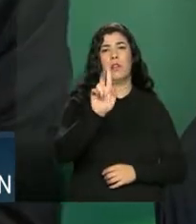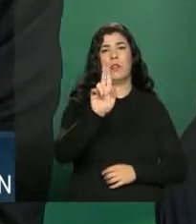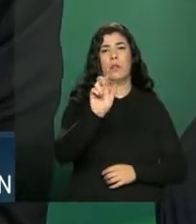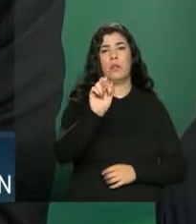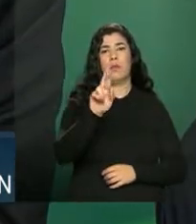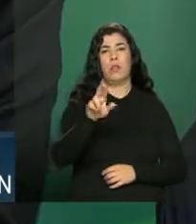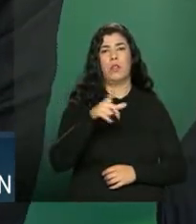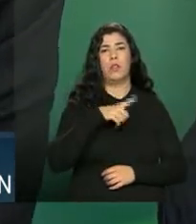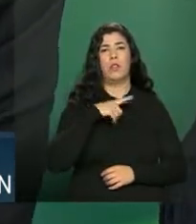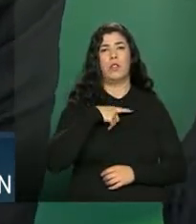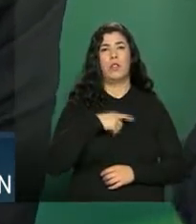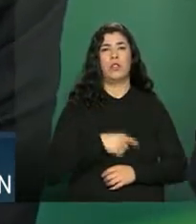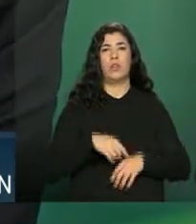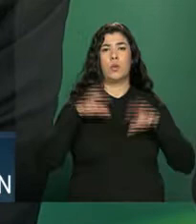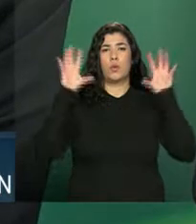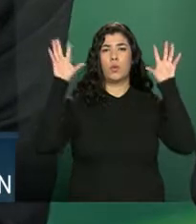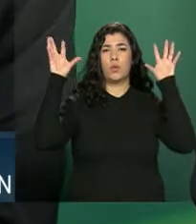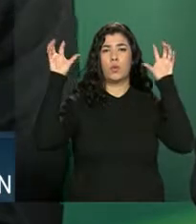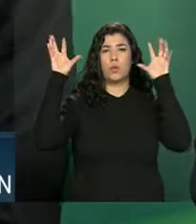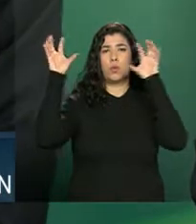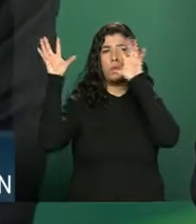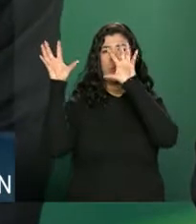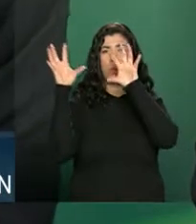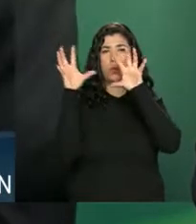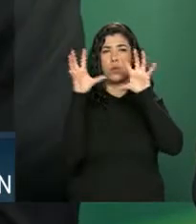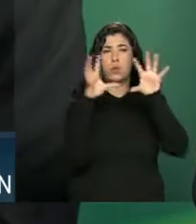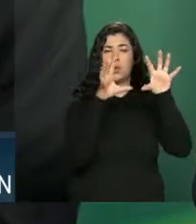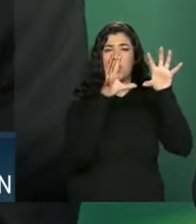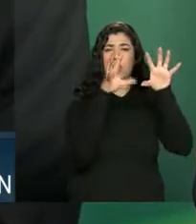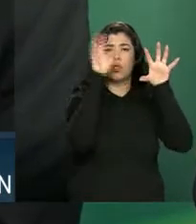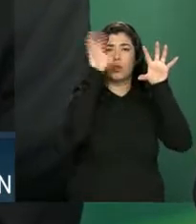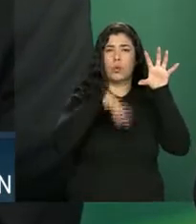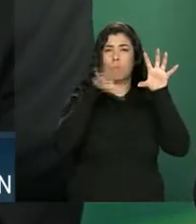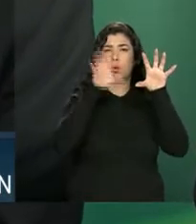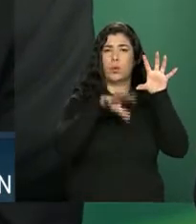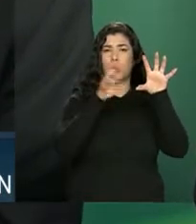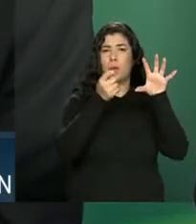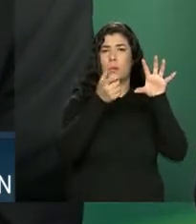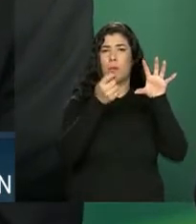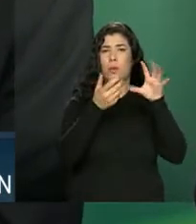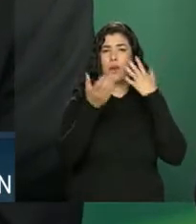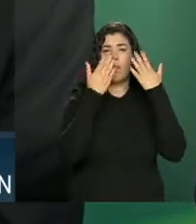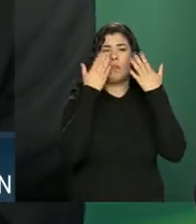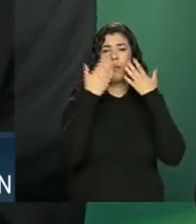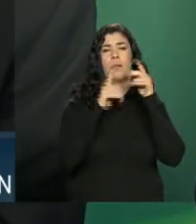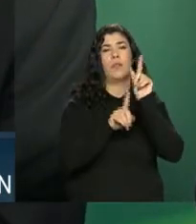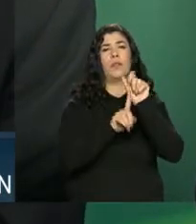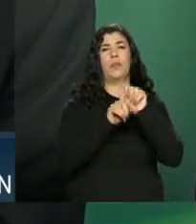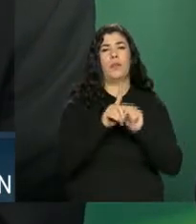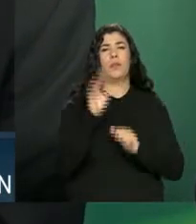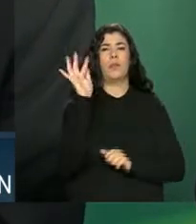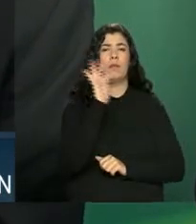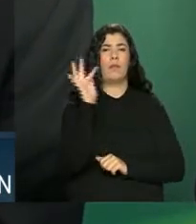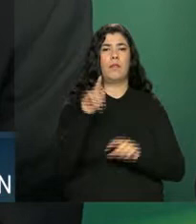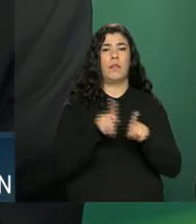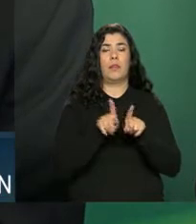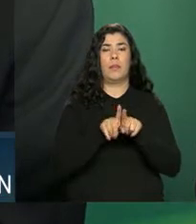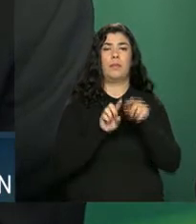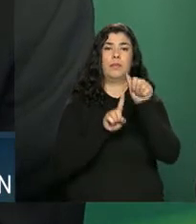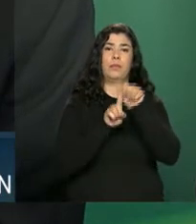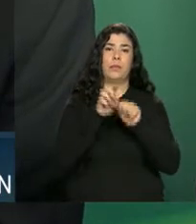frente fria que chega em causa chuva no sudeste nessa época do ano ela causa muito menos chuva do que causou em fevereiro do que causam em